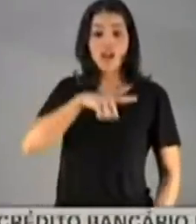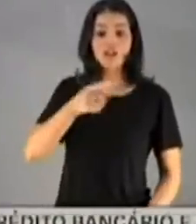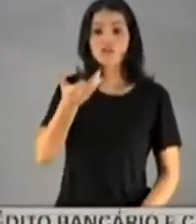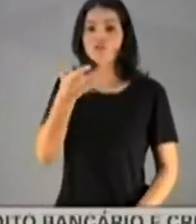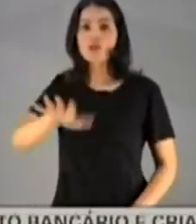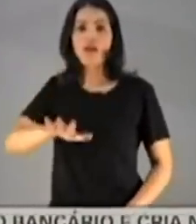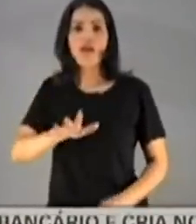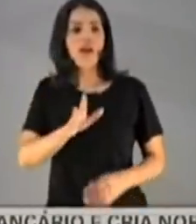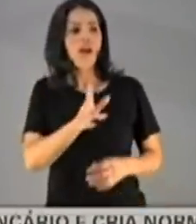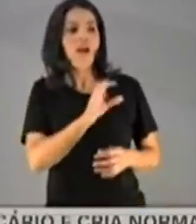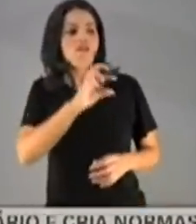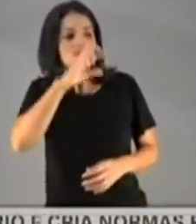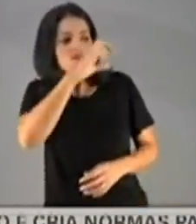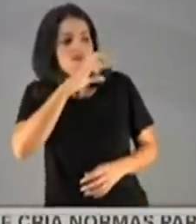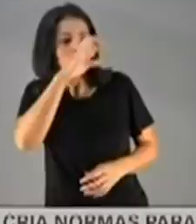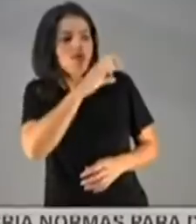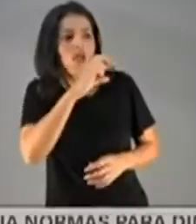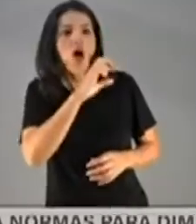senador.